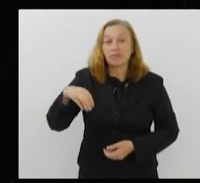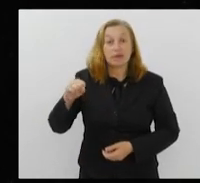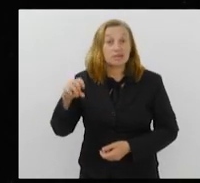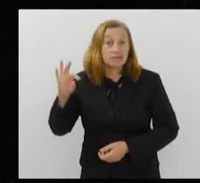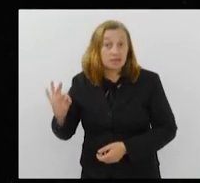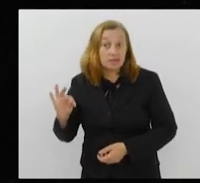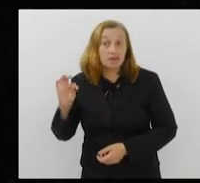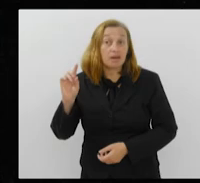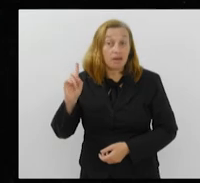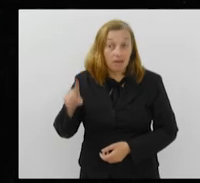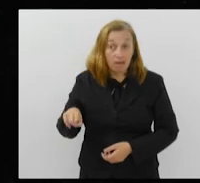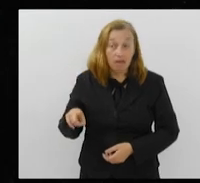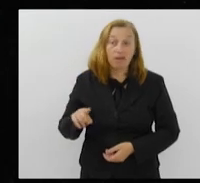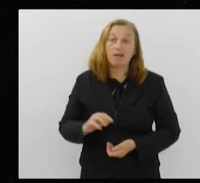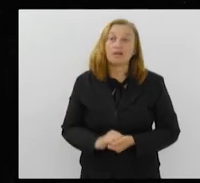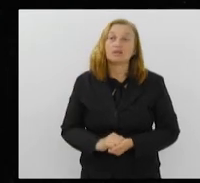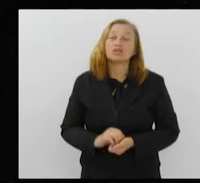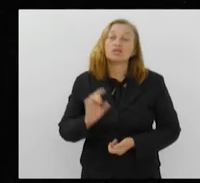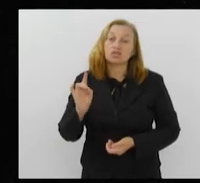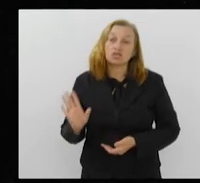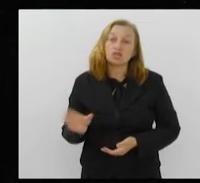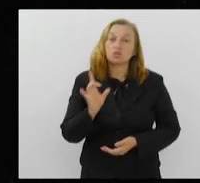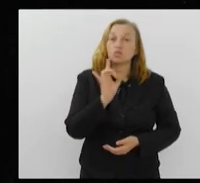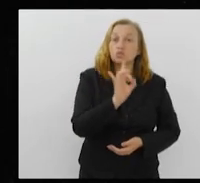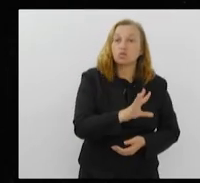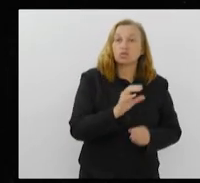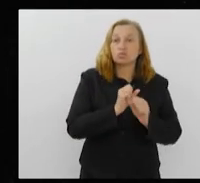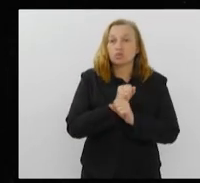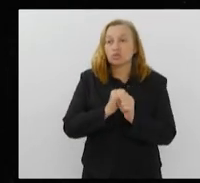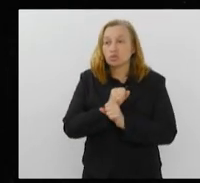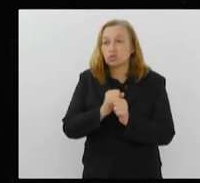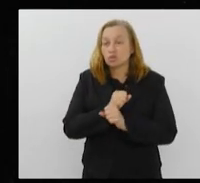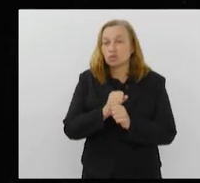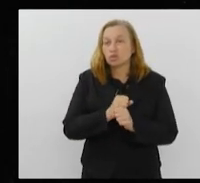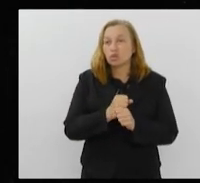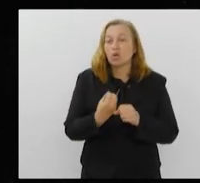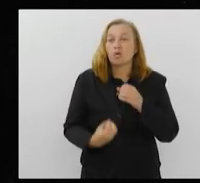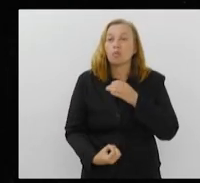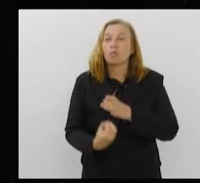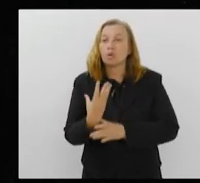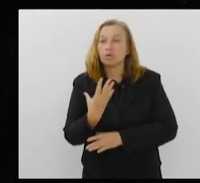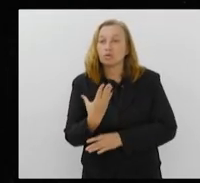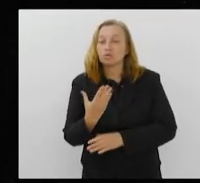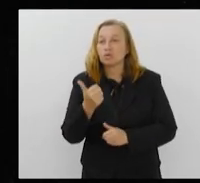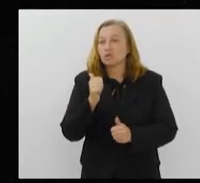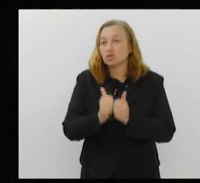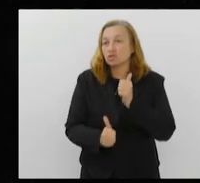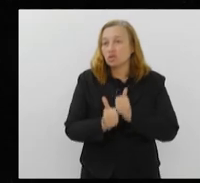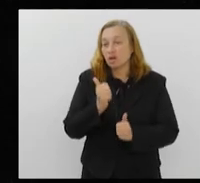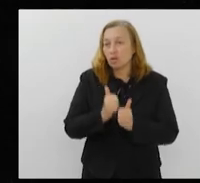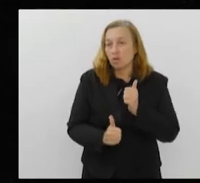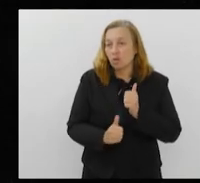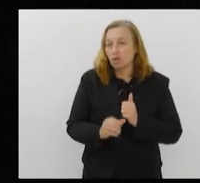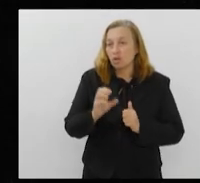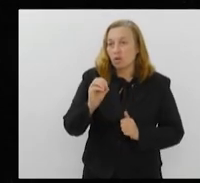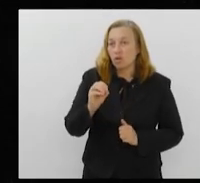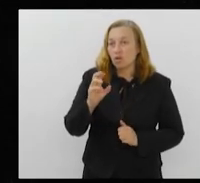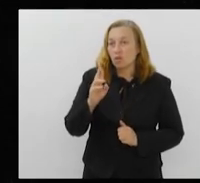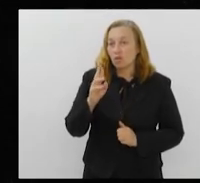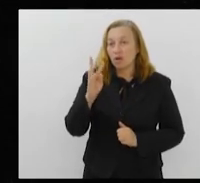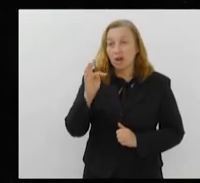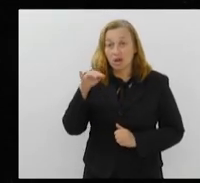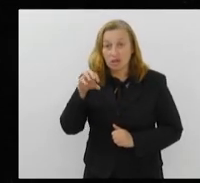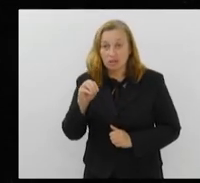é considerado, já nos últimos anos, o maior produtor de arroz orgânico da América